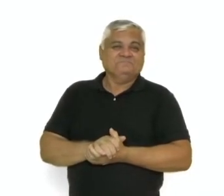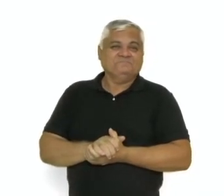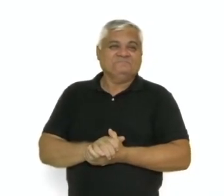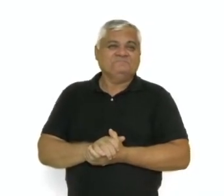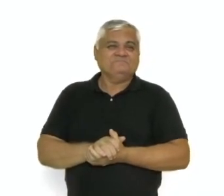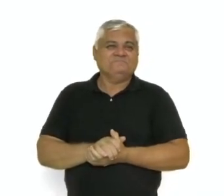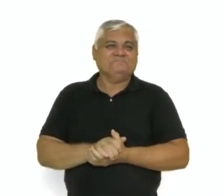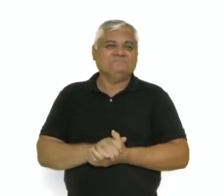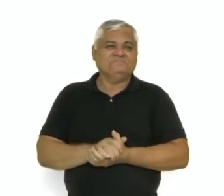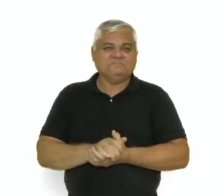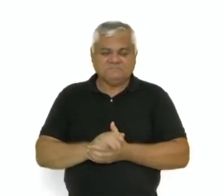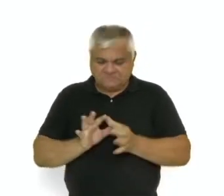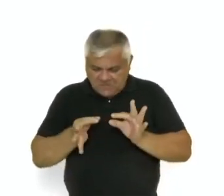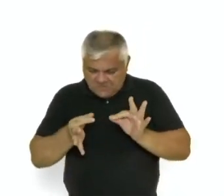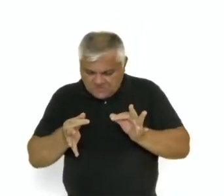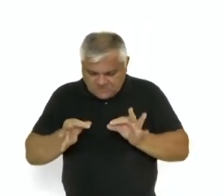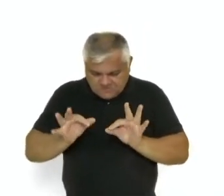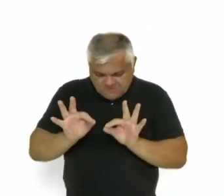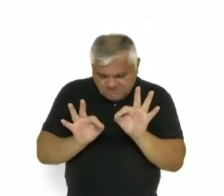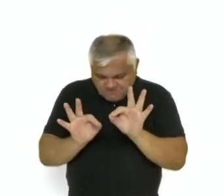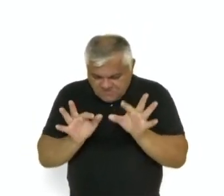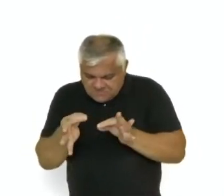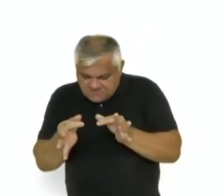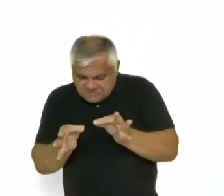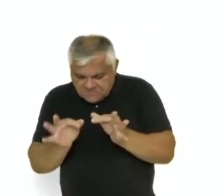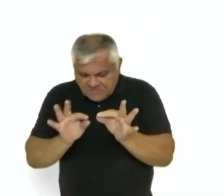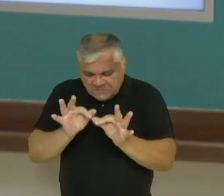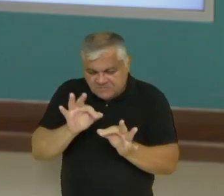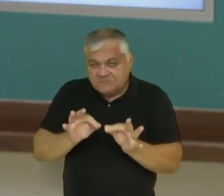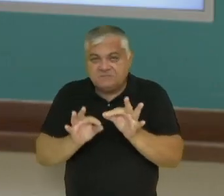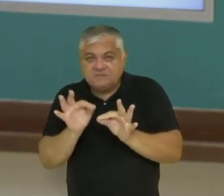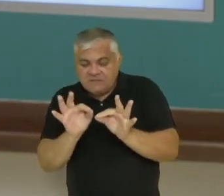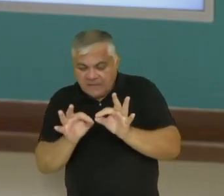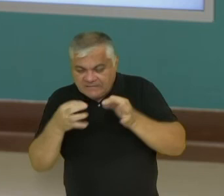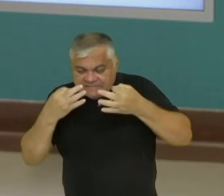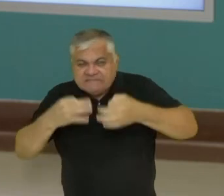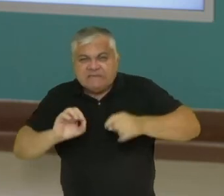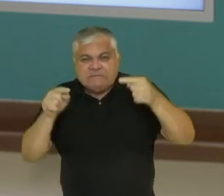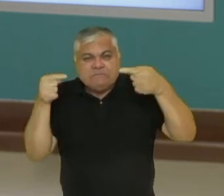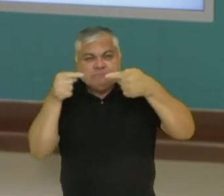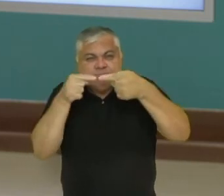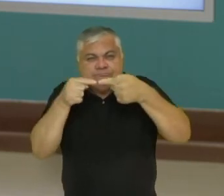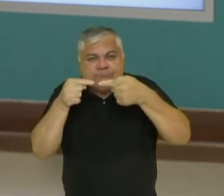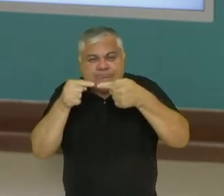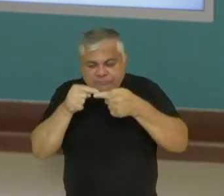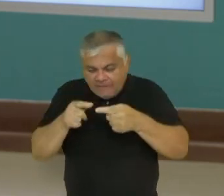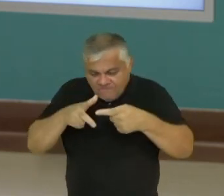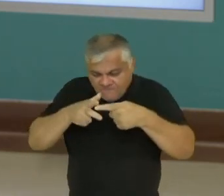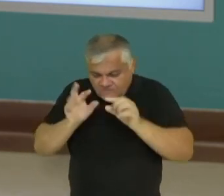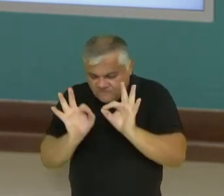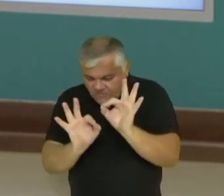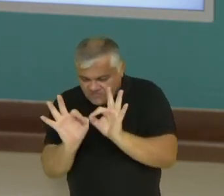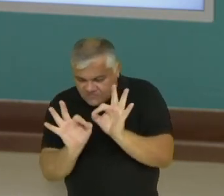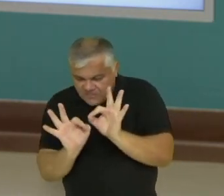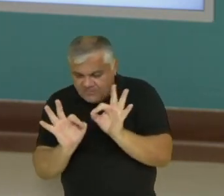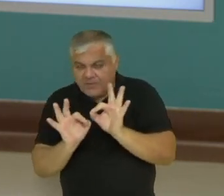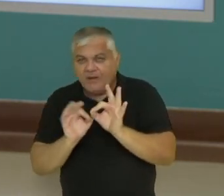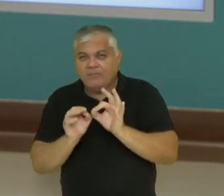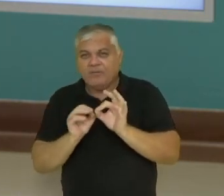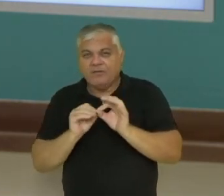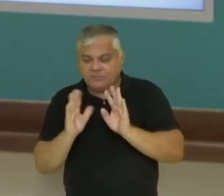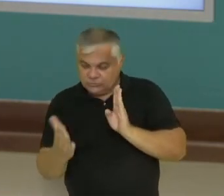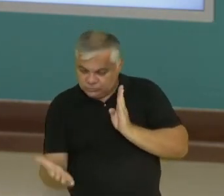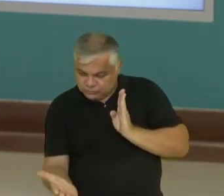Professora, mas por que tanto ele está mexendo? A importância de regular para que a gente obtenha um bom ângulo, o ângulo para que a gente possa